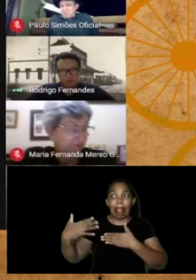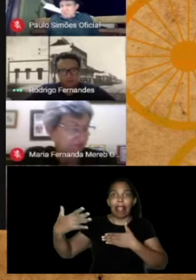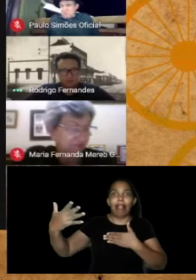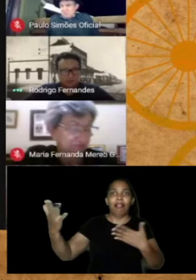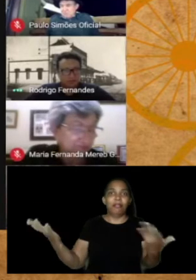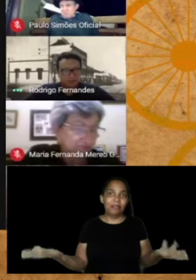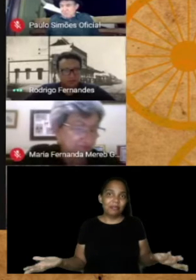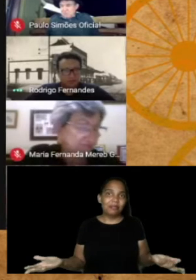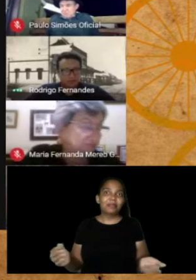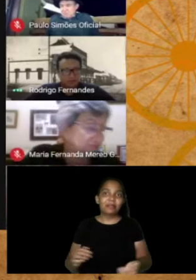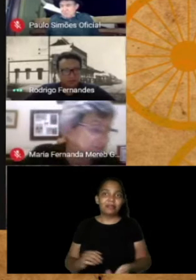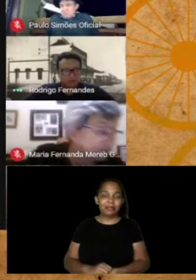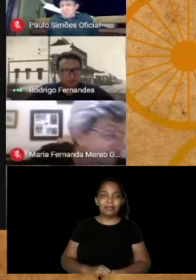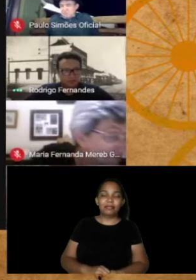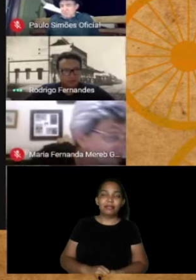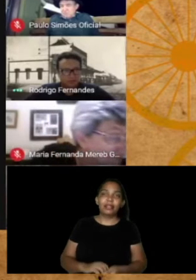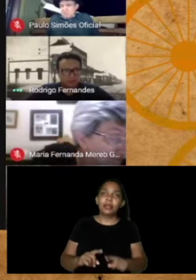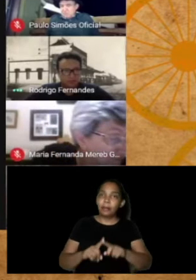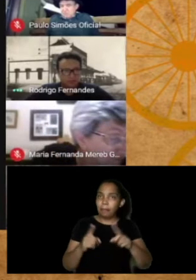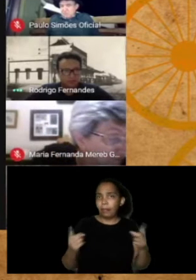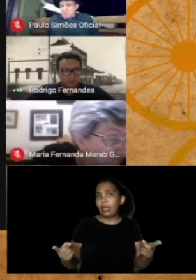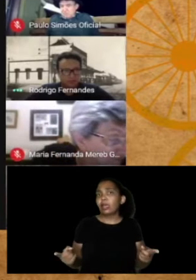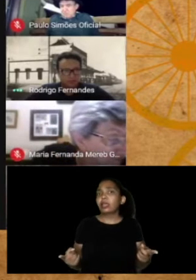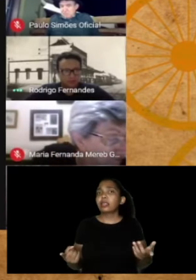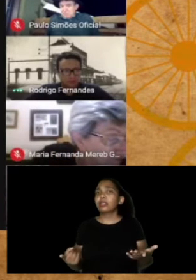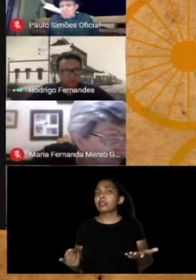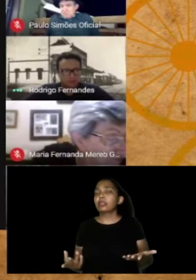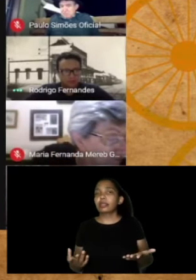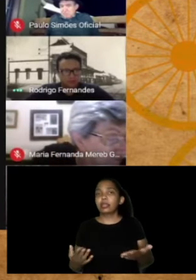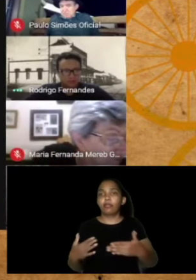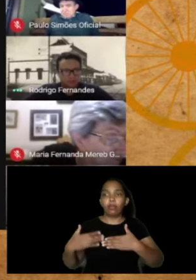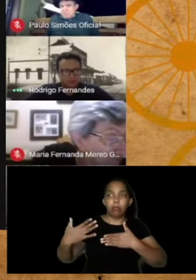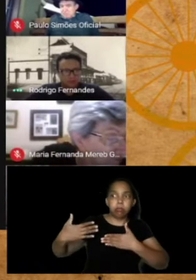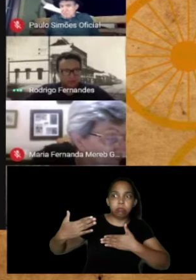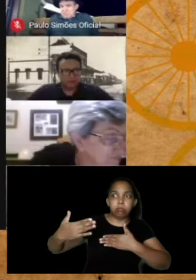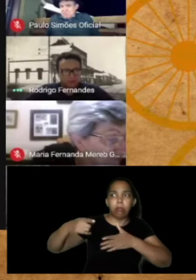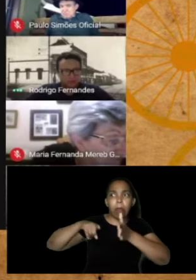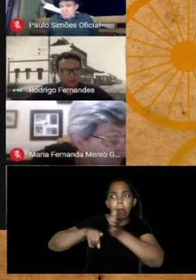comentários históricos, que também são constituídos e atravessados